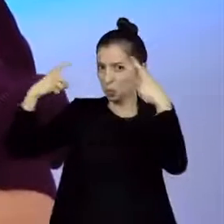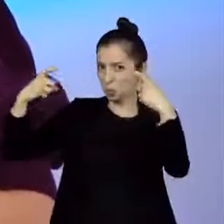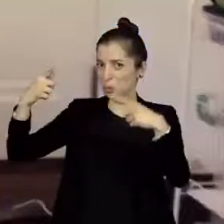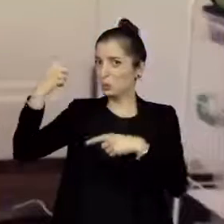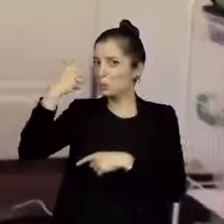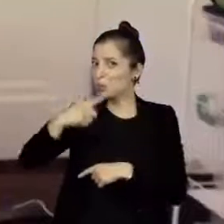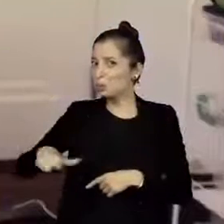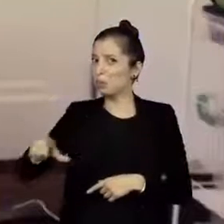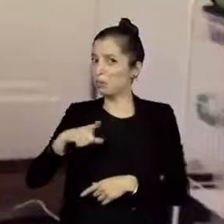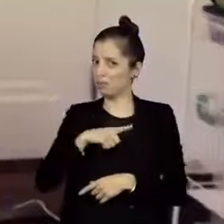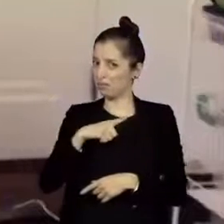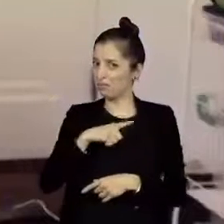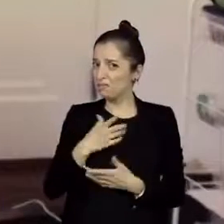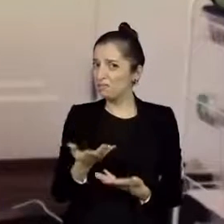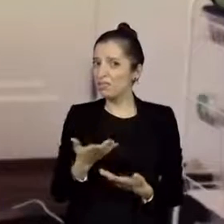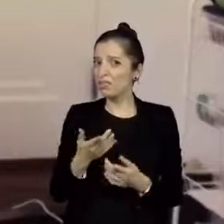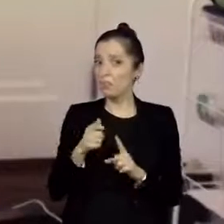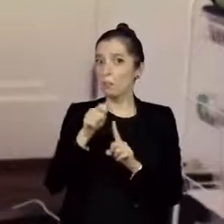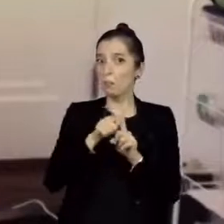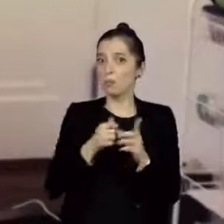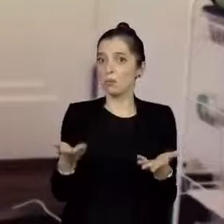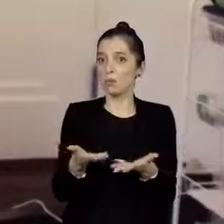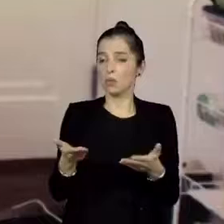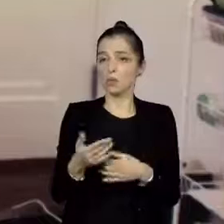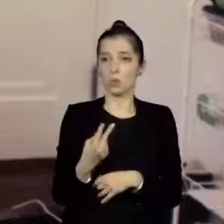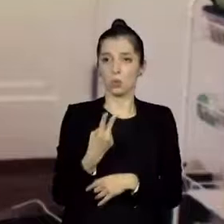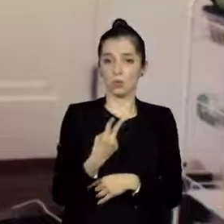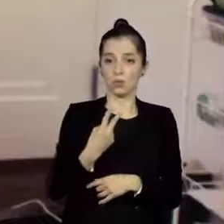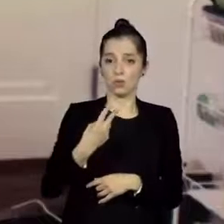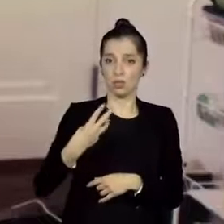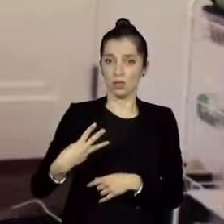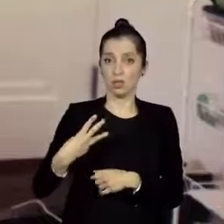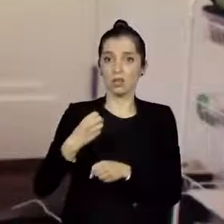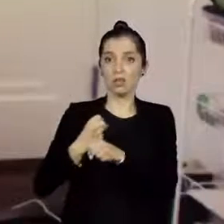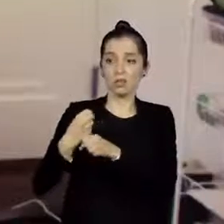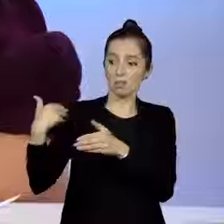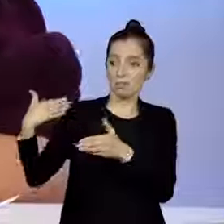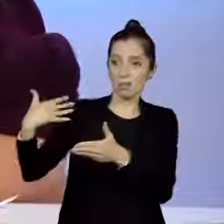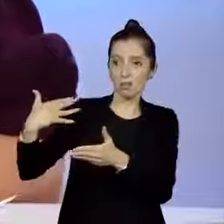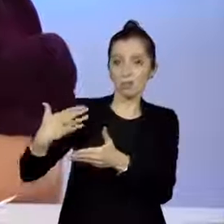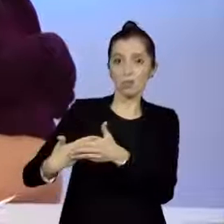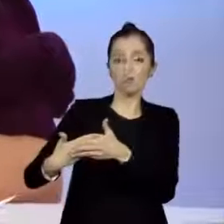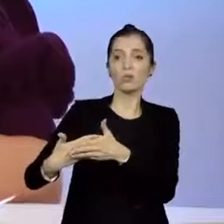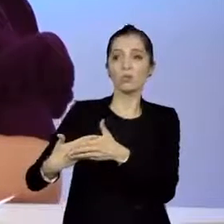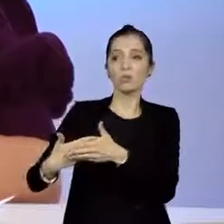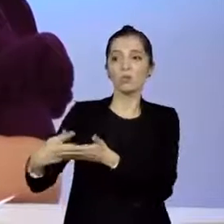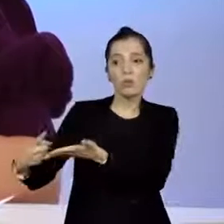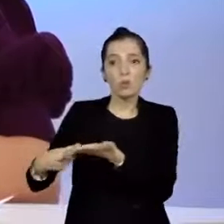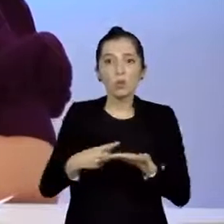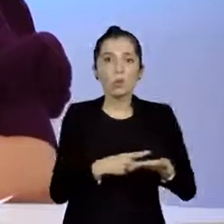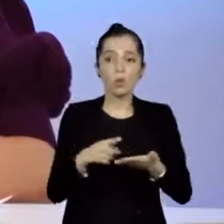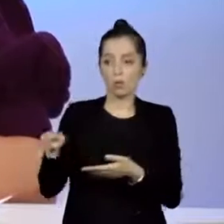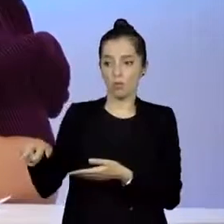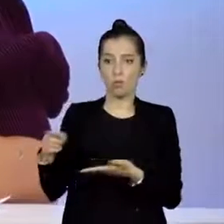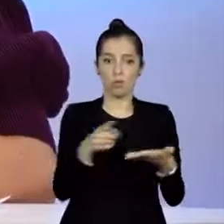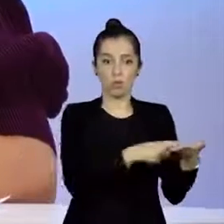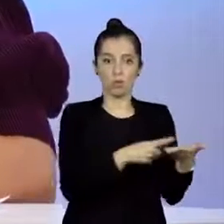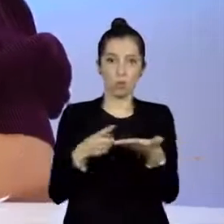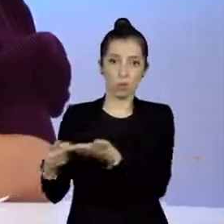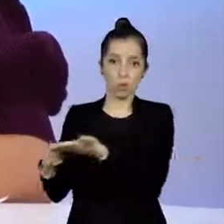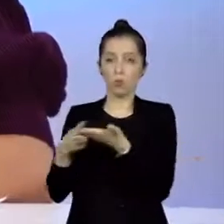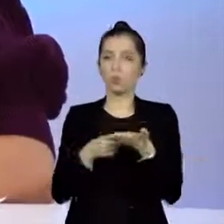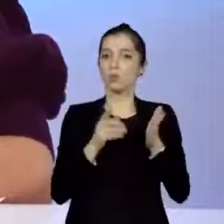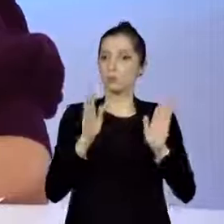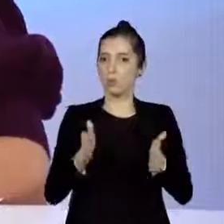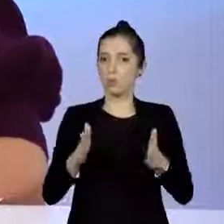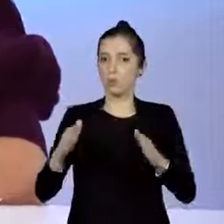Este mês faz 23 anos, né, que o Acordo de Paz foi feito, só que, como sabemos, com a saída do Reino Unido da União Europeia, de